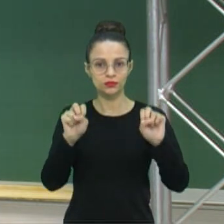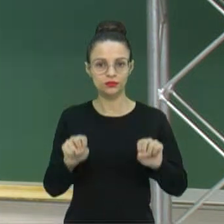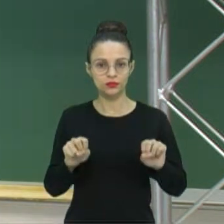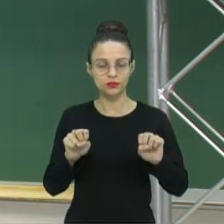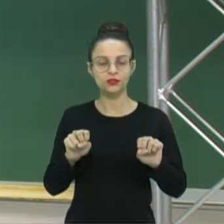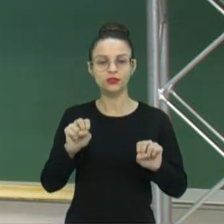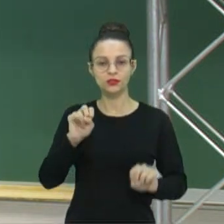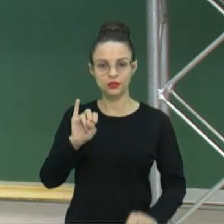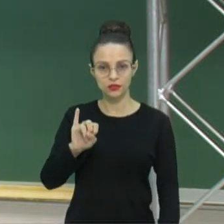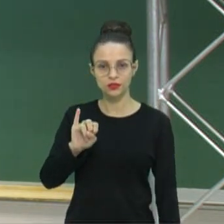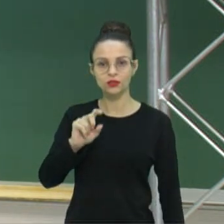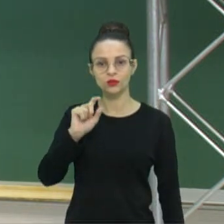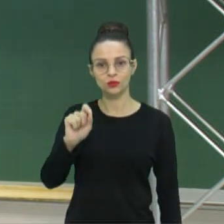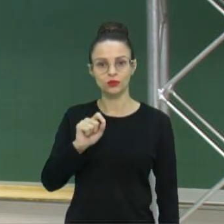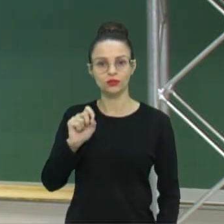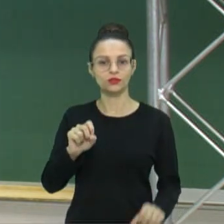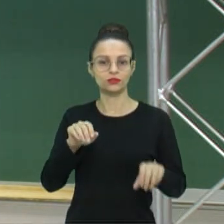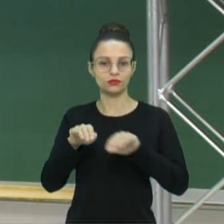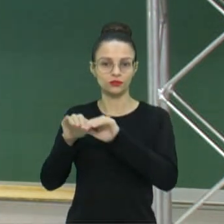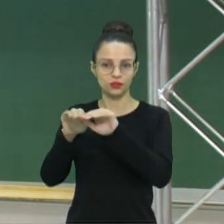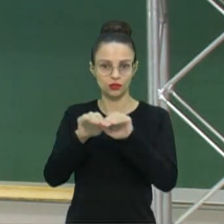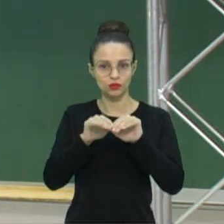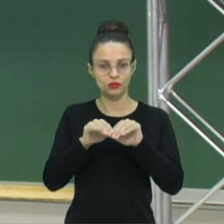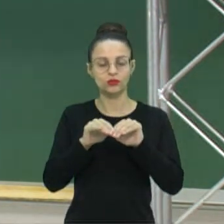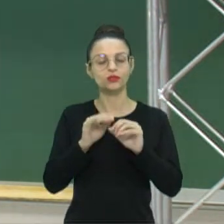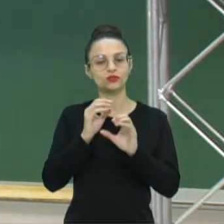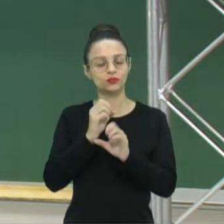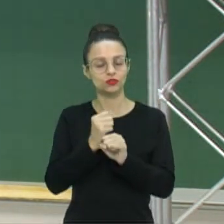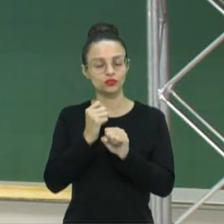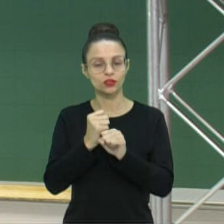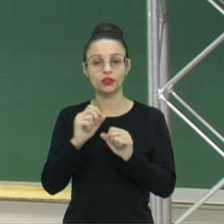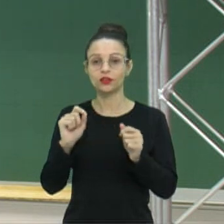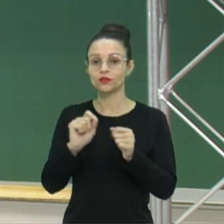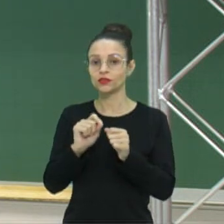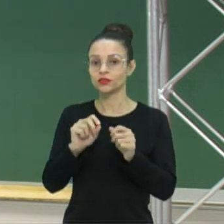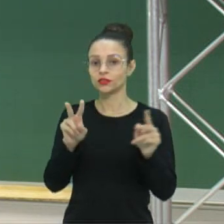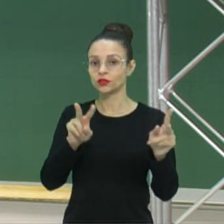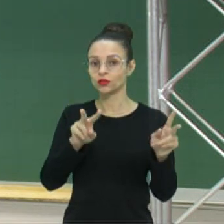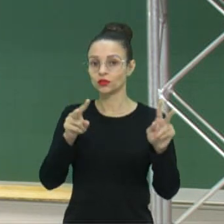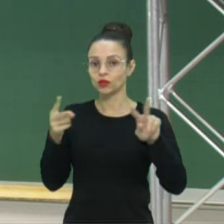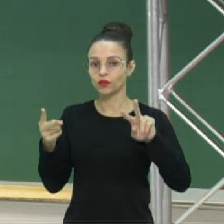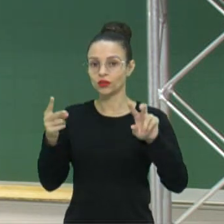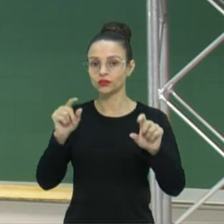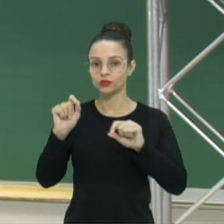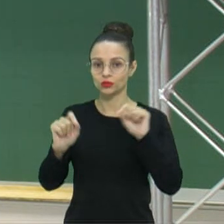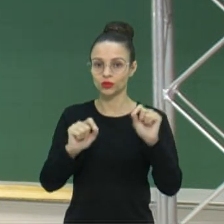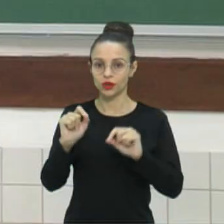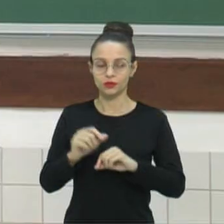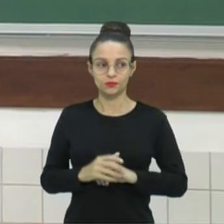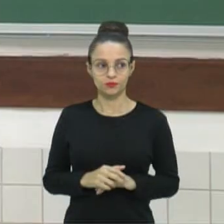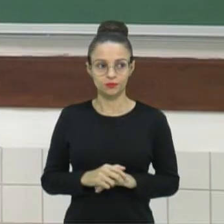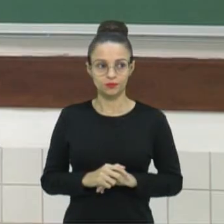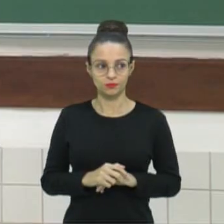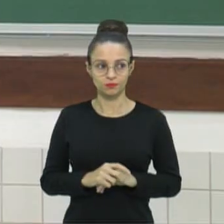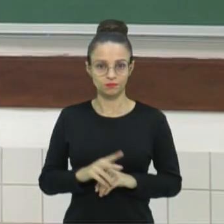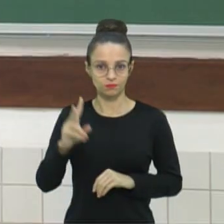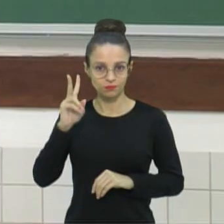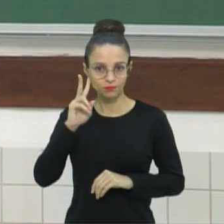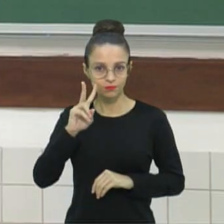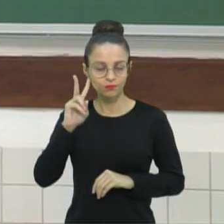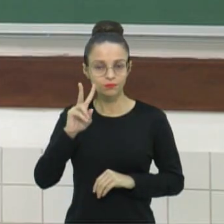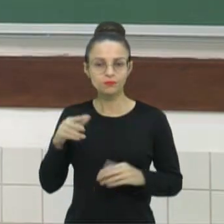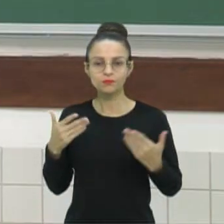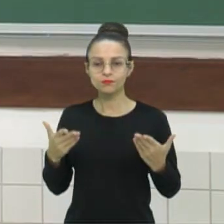medidas. Então, nós vamos fazer o que aqui? Nós vamos fazer uma conversão. Então, o que, que acaba acontecendo? Né? Nós vamos lembrar,